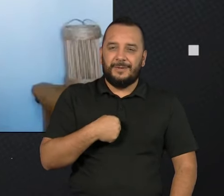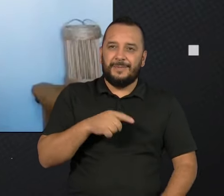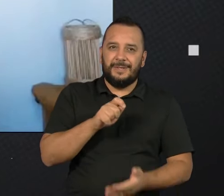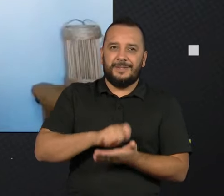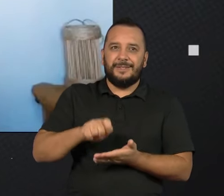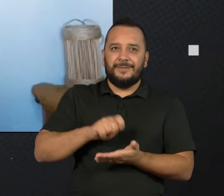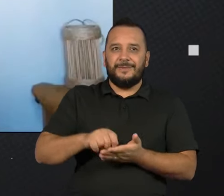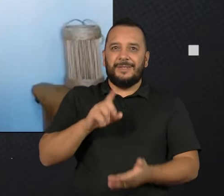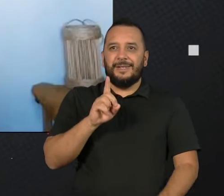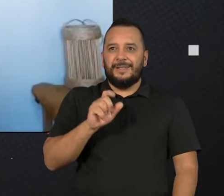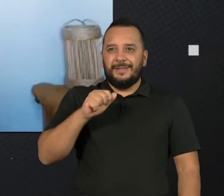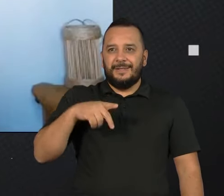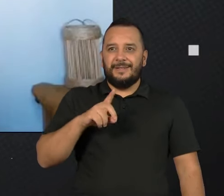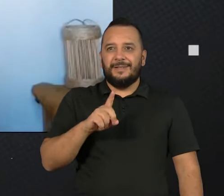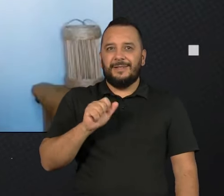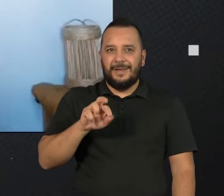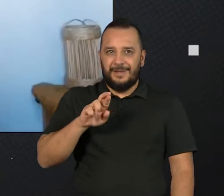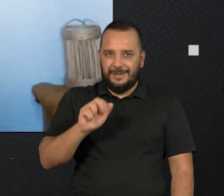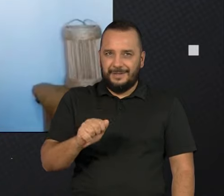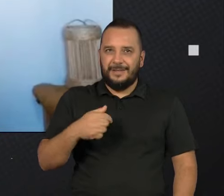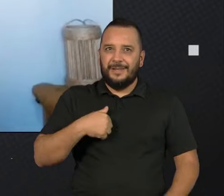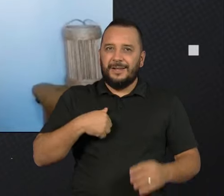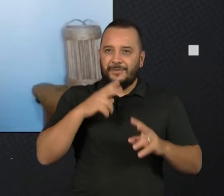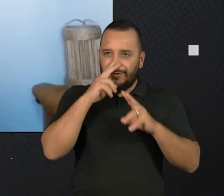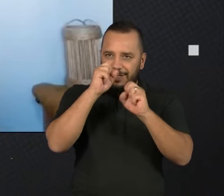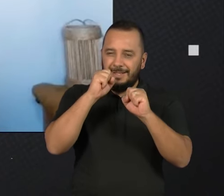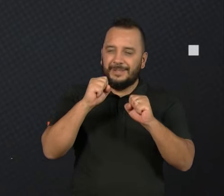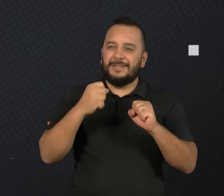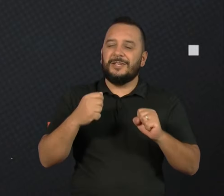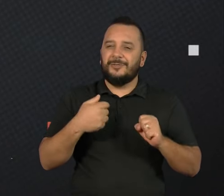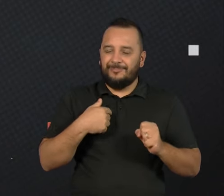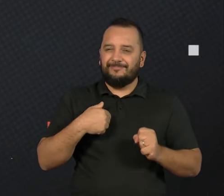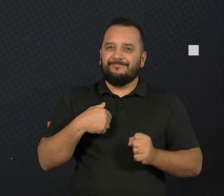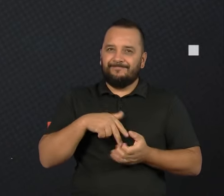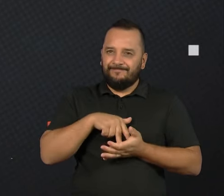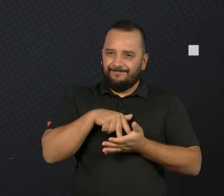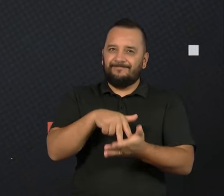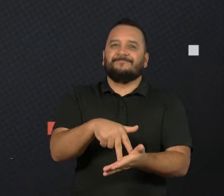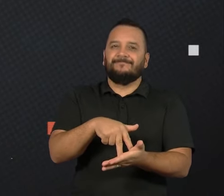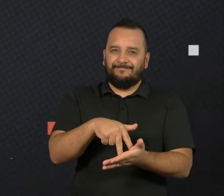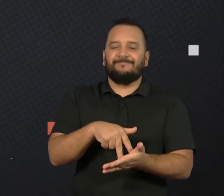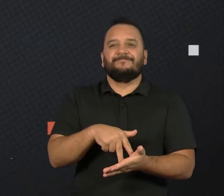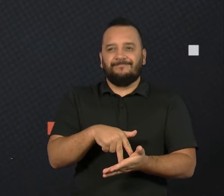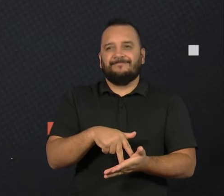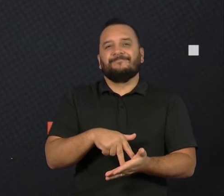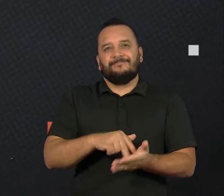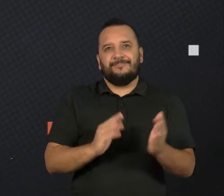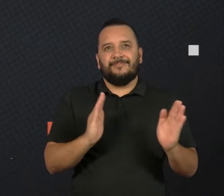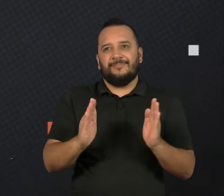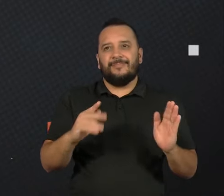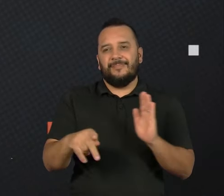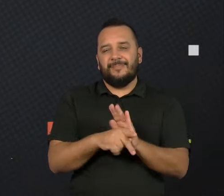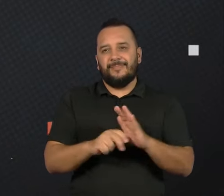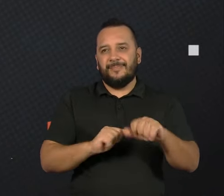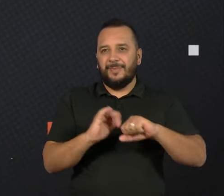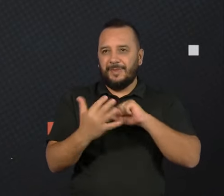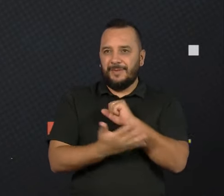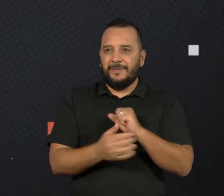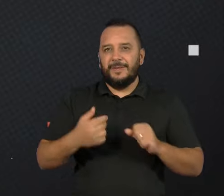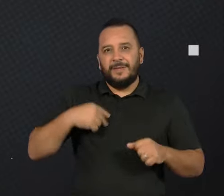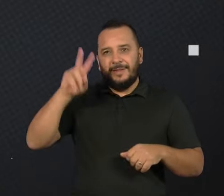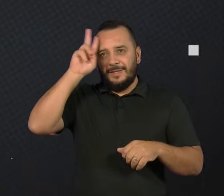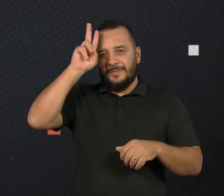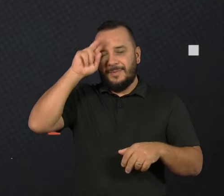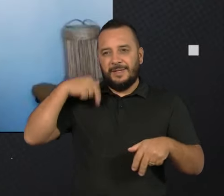escrever Dandara, que foi o que me fortaleceu, foi o que me ancorou na pandemia, foi o que me preencheu de ancestralidade,